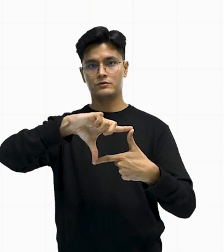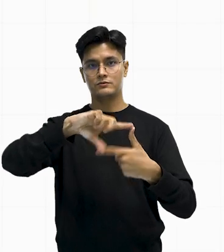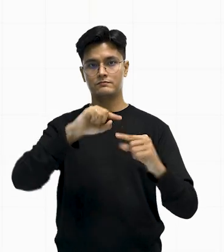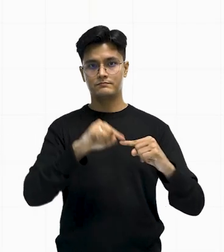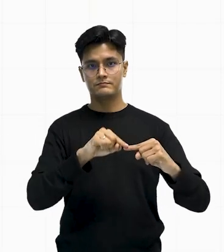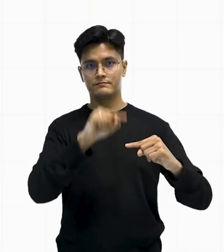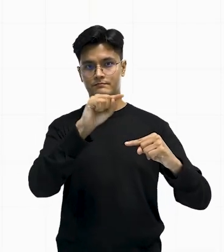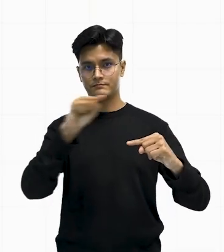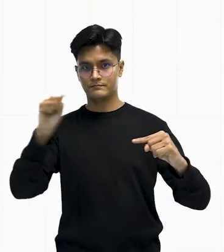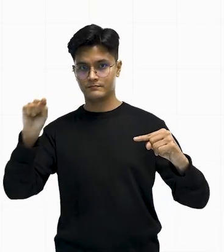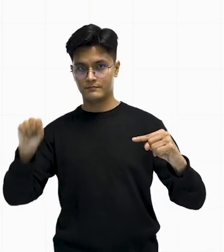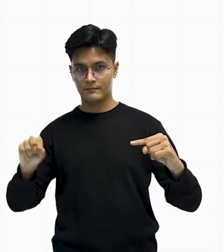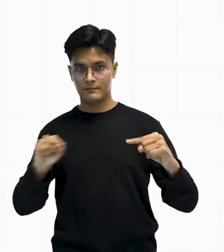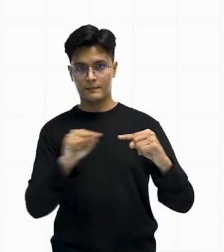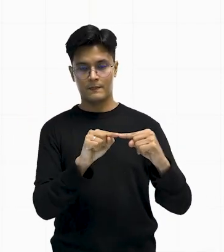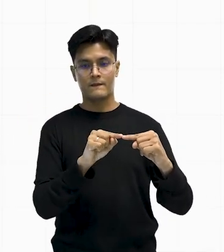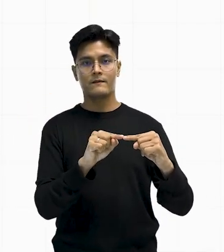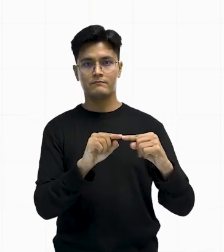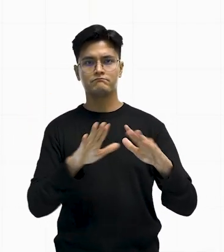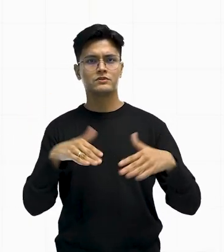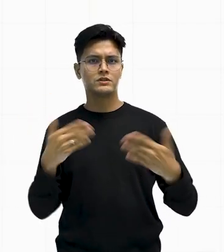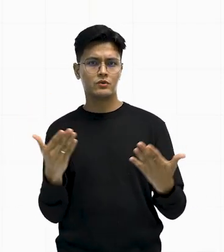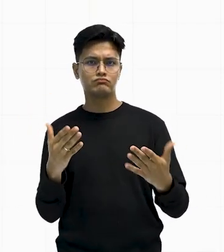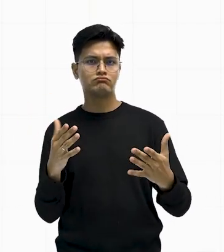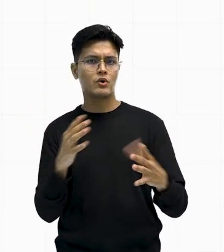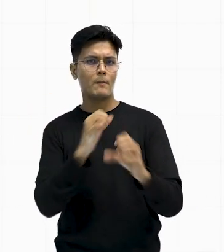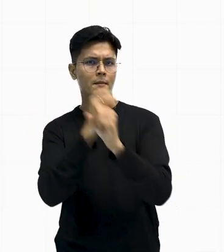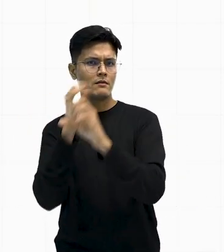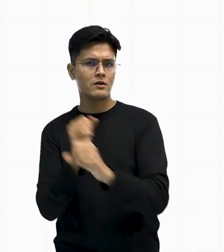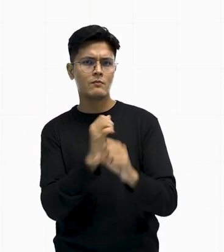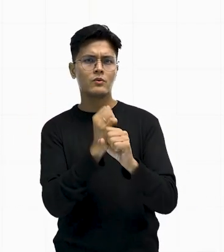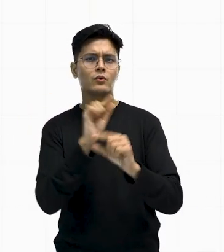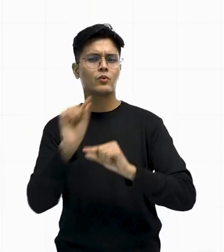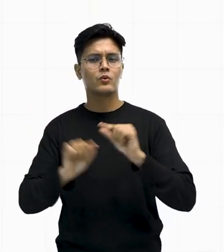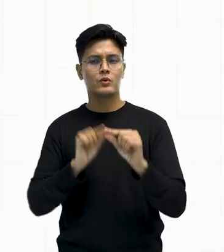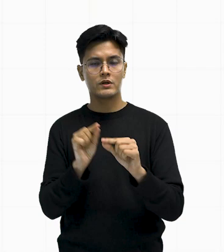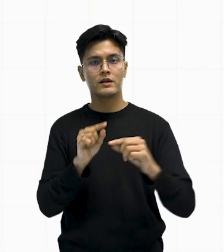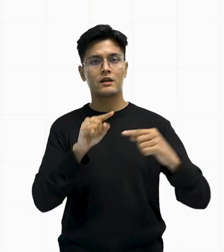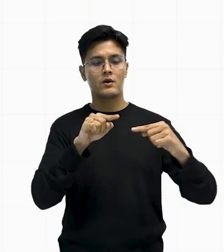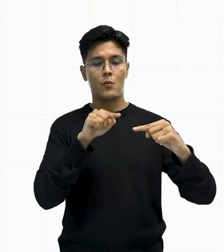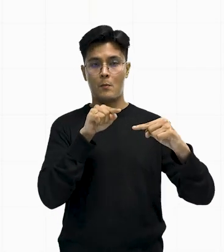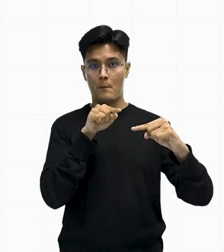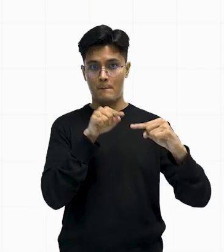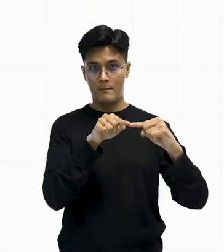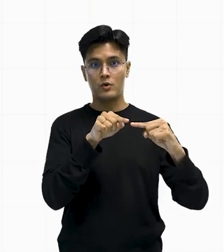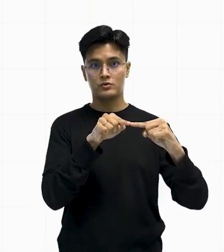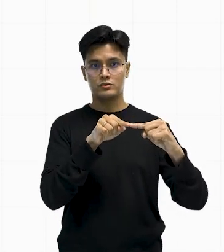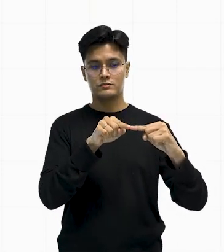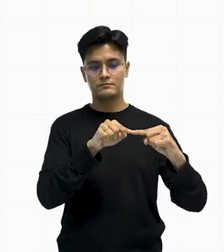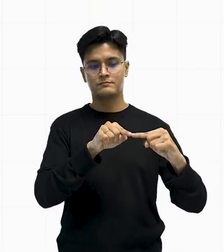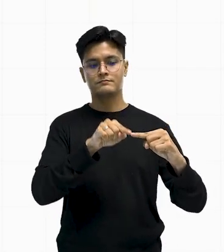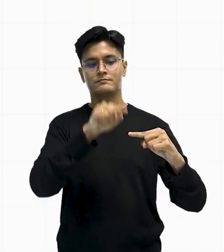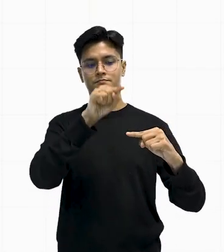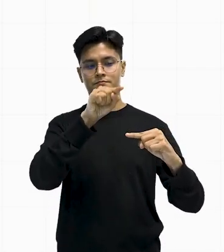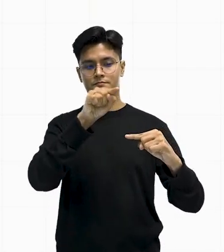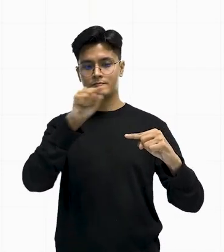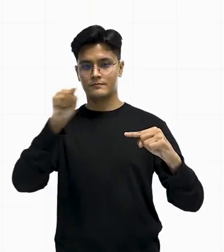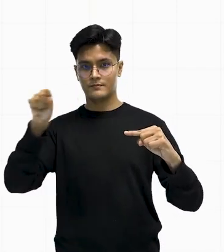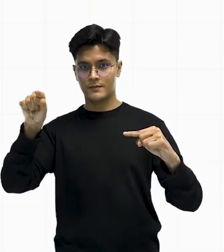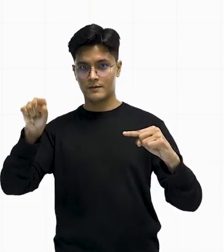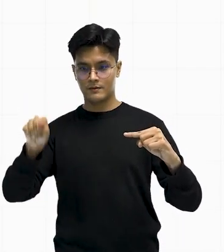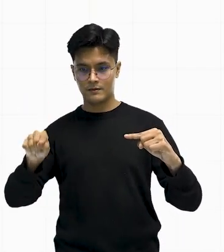qualquer desse retângulo, você vai dar uma volta completa e retorna ao mesmo ponto. Para